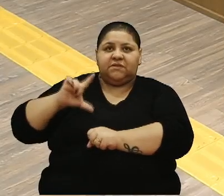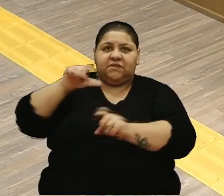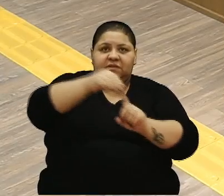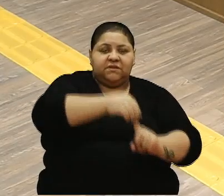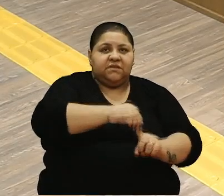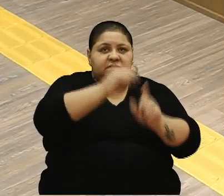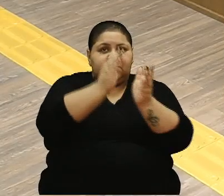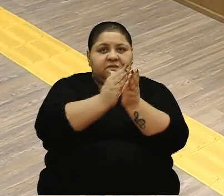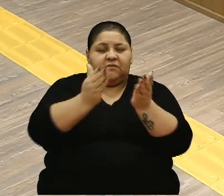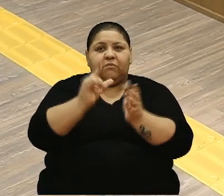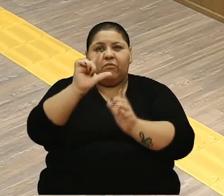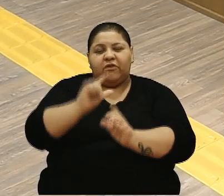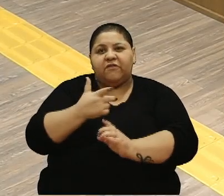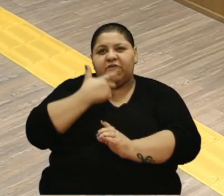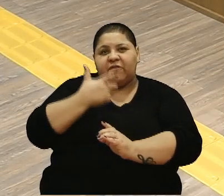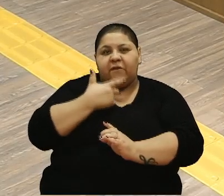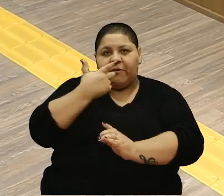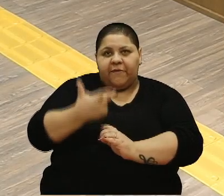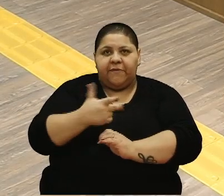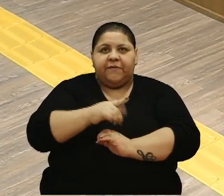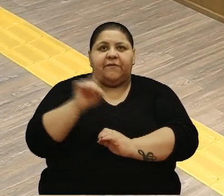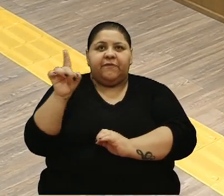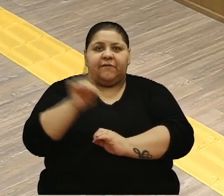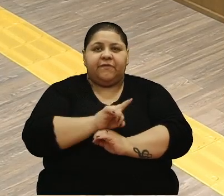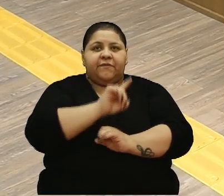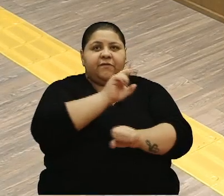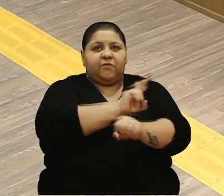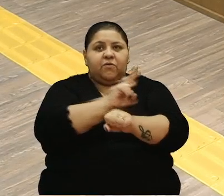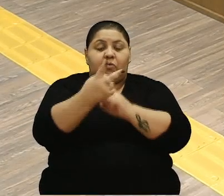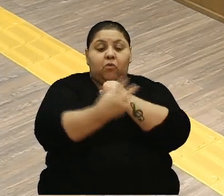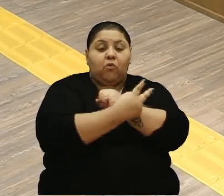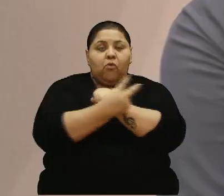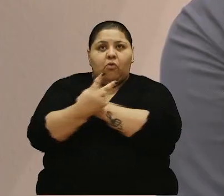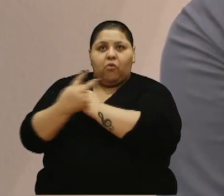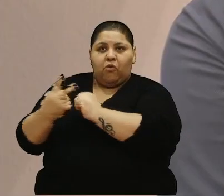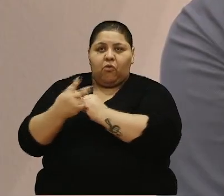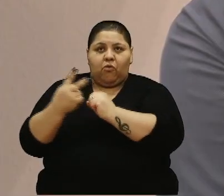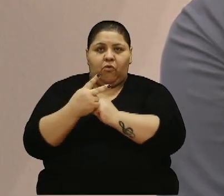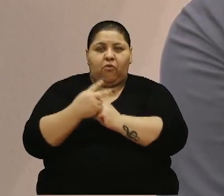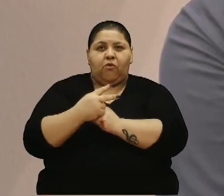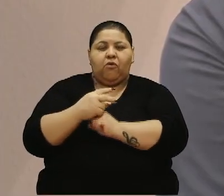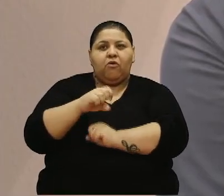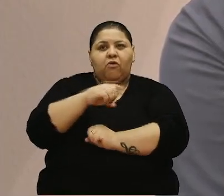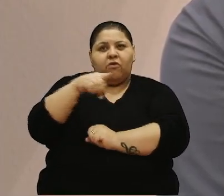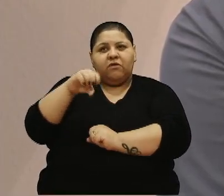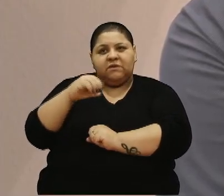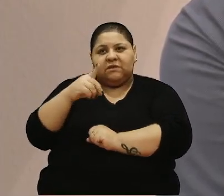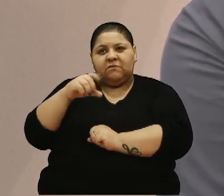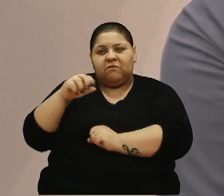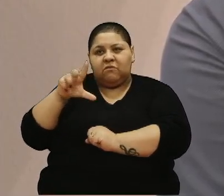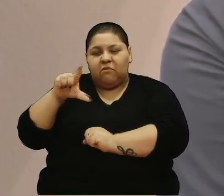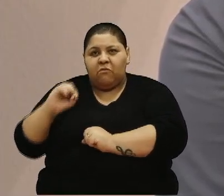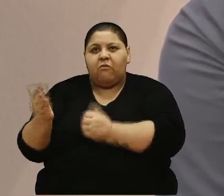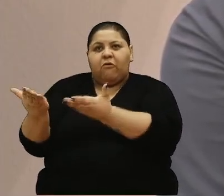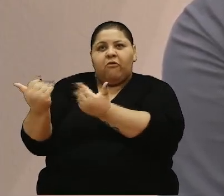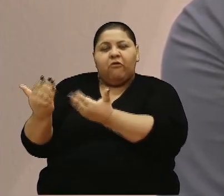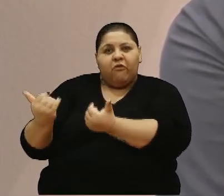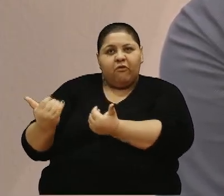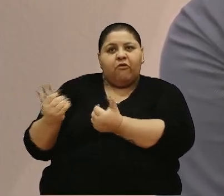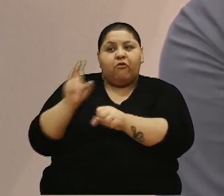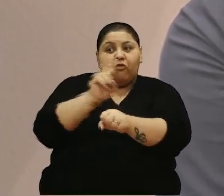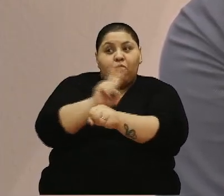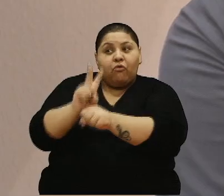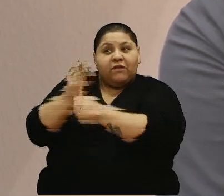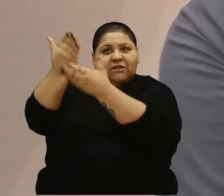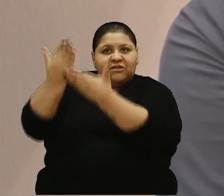Agora, poucas vezes eu cito, mas vou citar, sobre cuidar de ti mesmo, né? O apóstolo São Paulo disse uma vez ao jovem líder Timóteo, cuida de ti